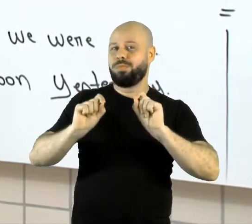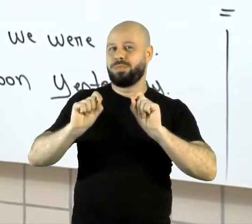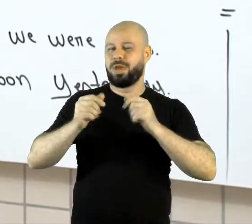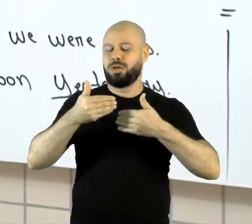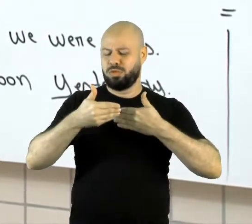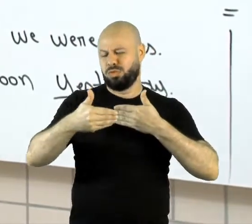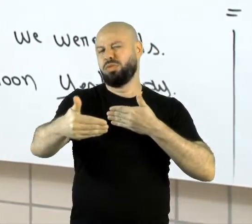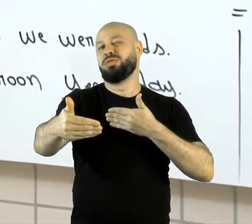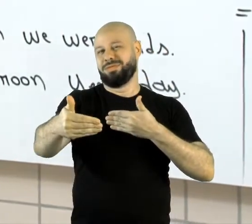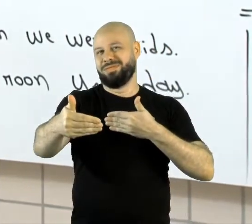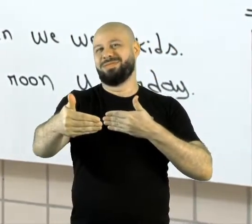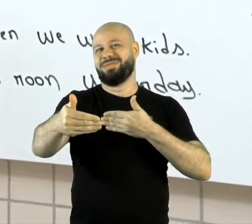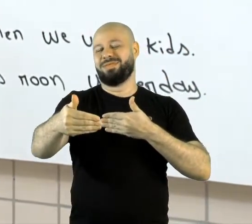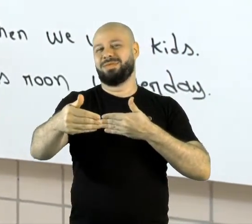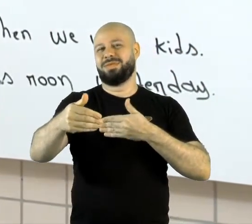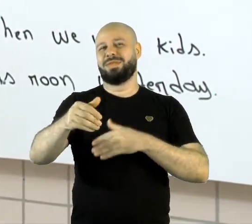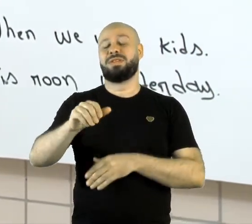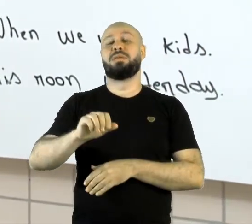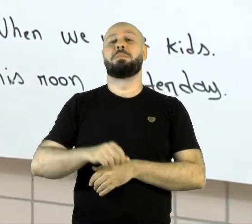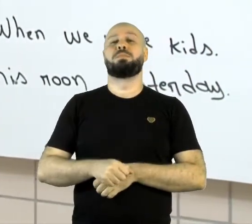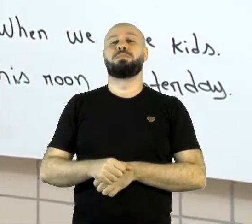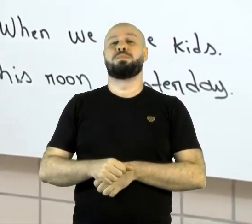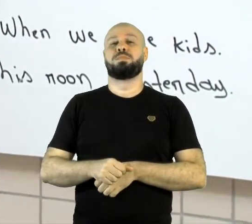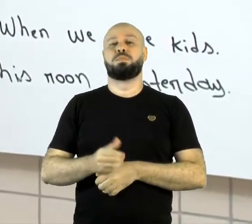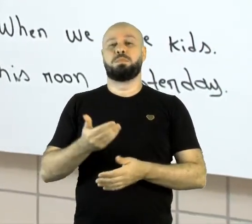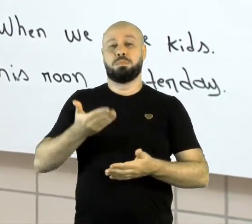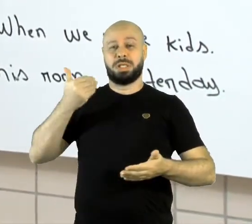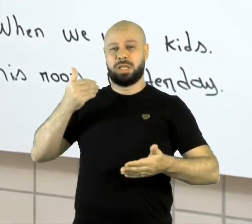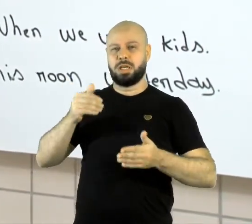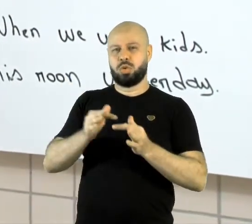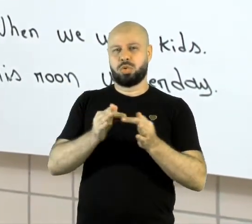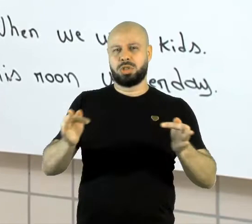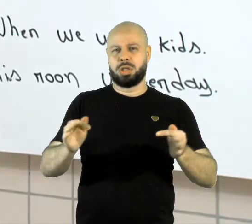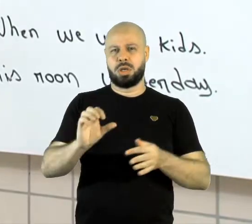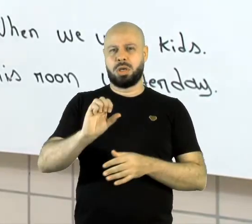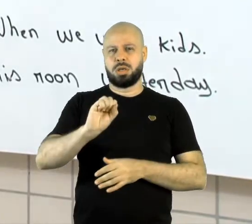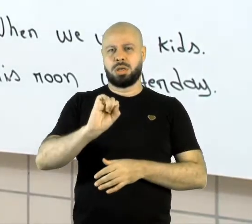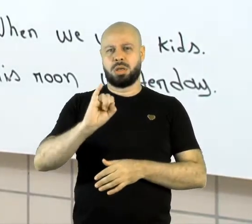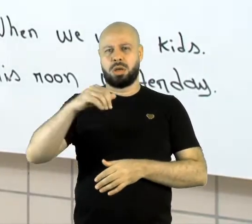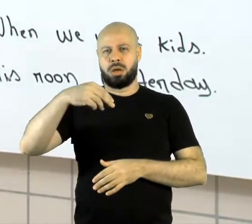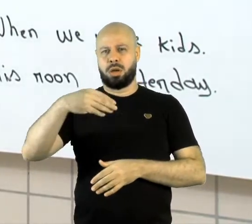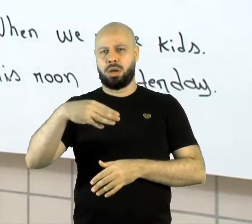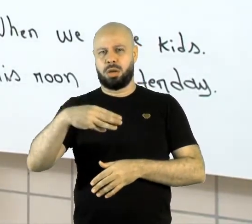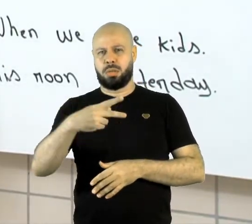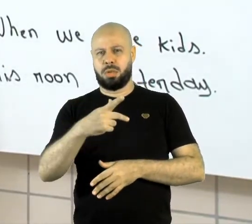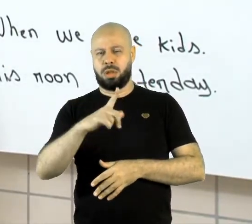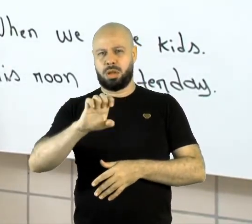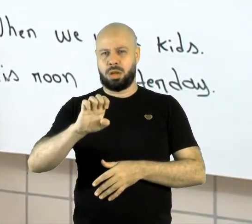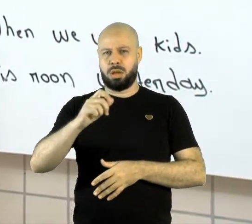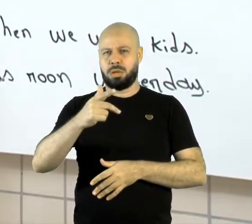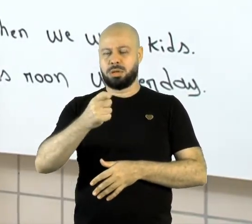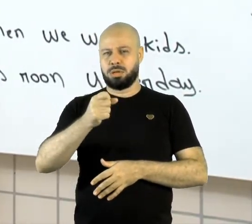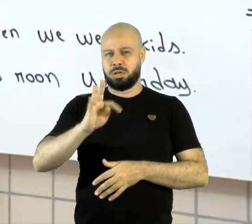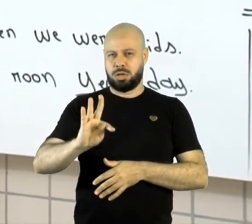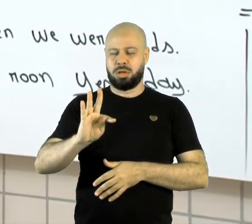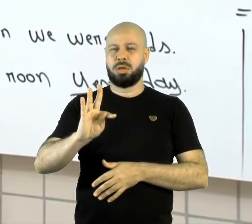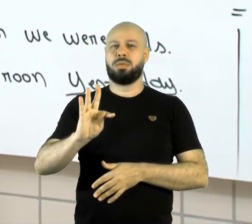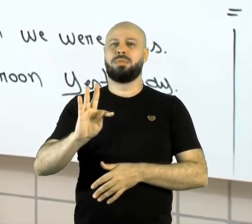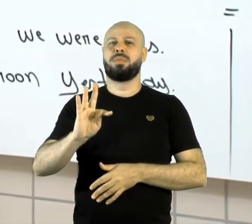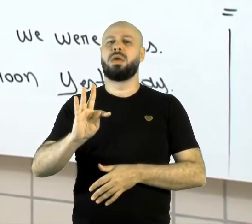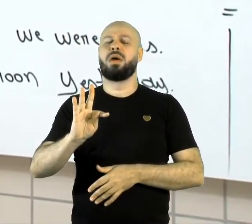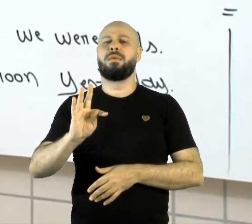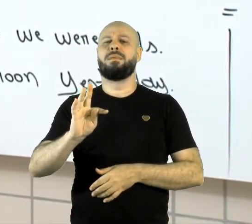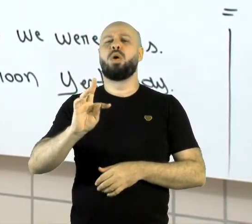na verdade, sobre o simple past, que são aqueles verbos que